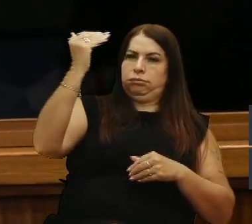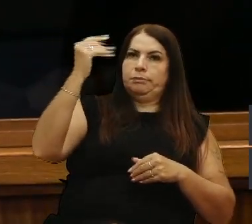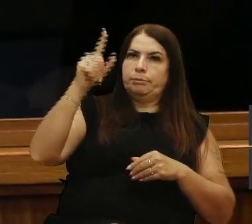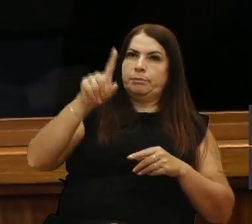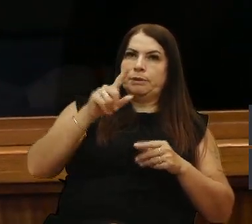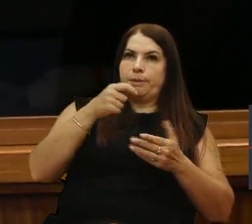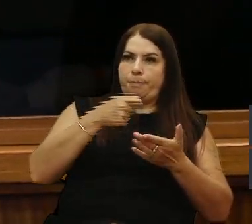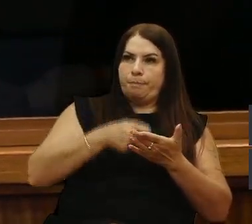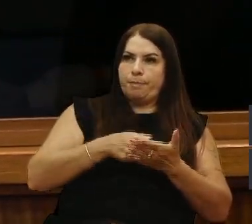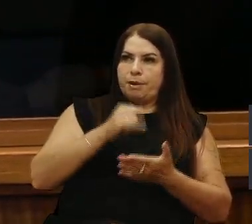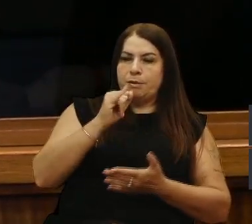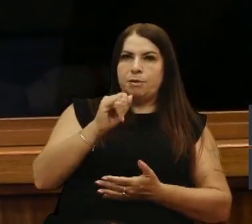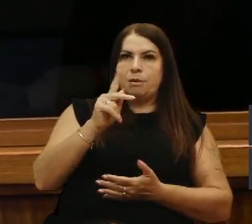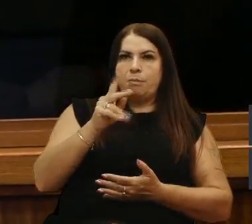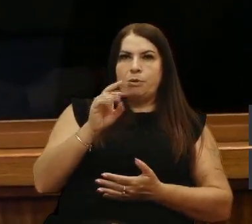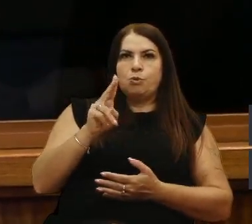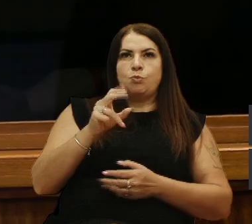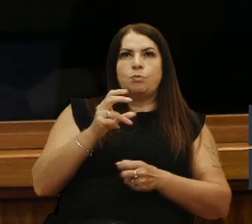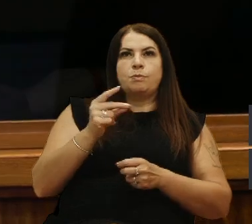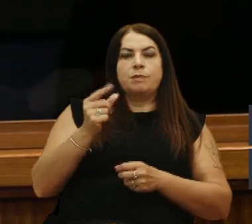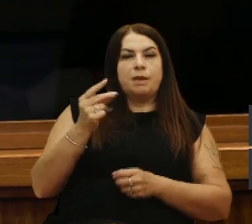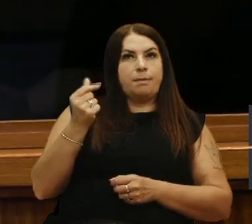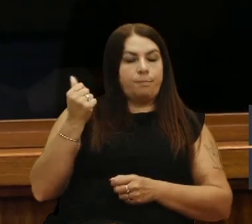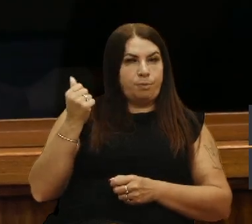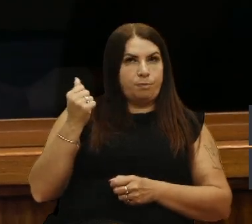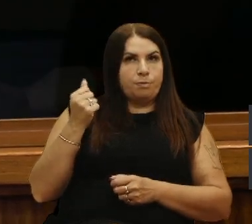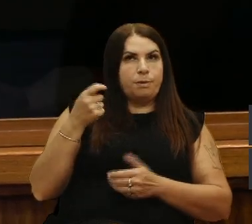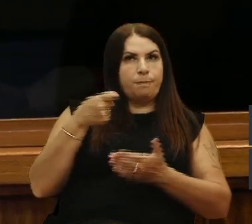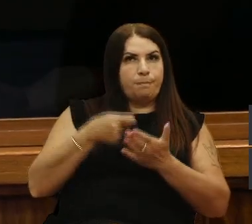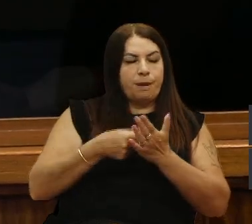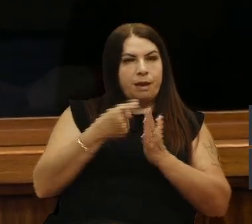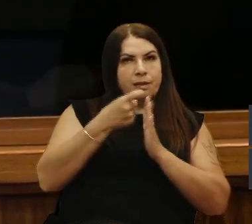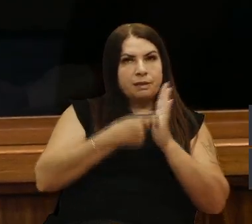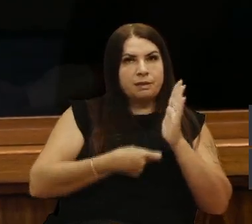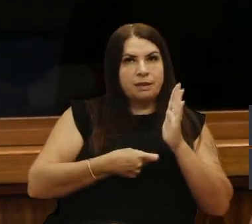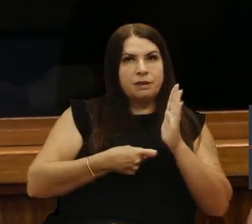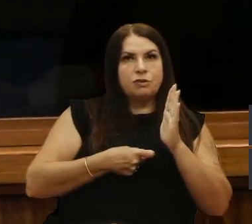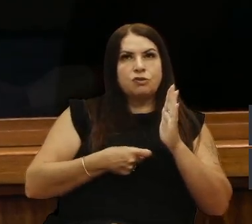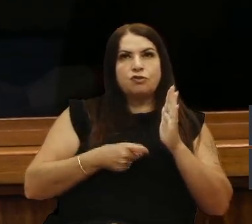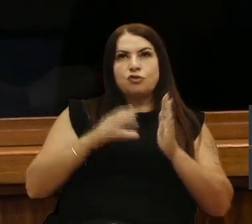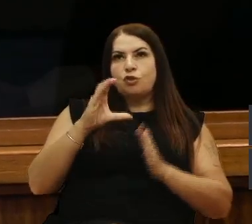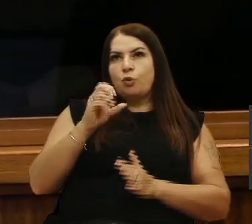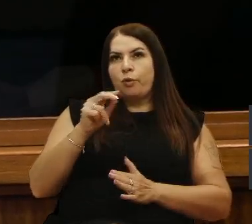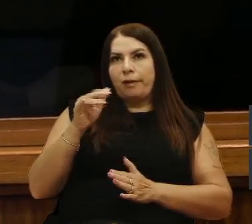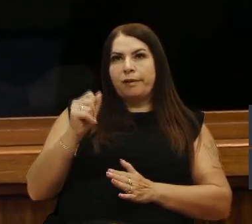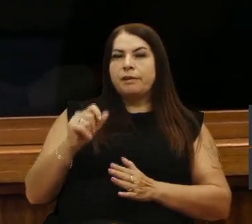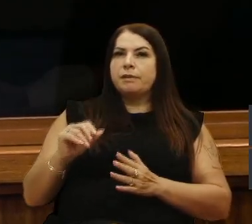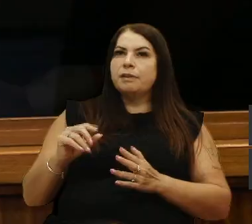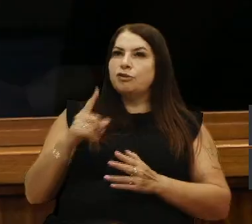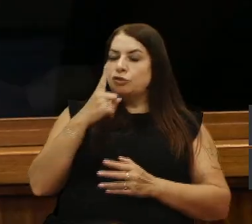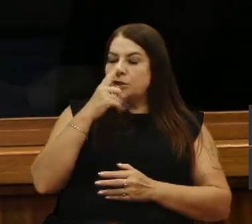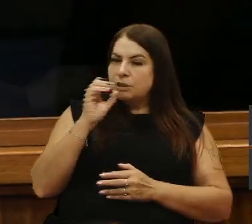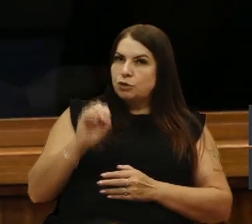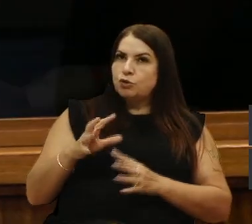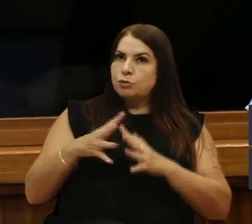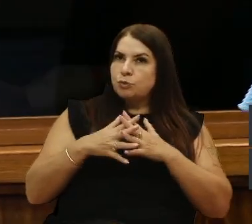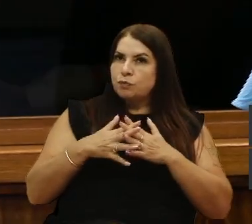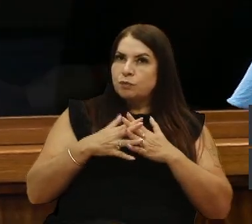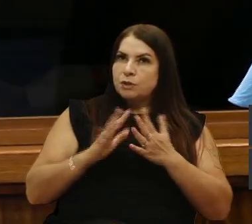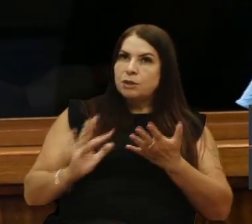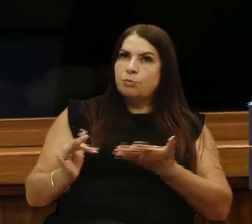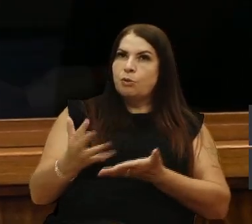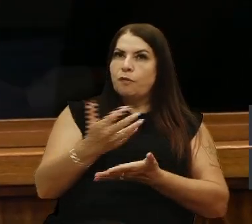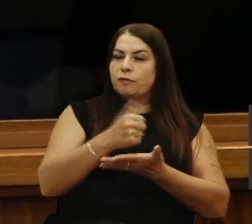pagam IPTU a tempo, eles pagam taxa de coleta de lixo, é uma confusão a Codeca